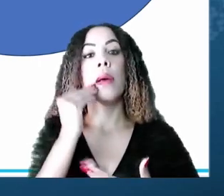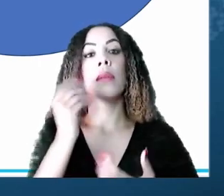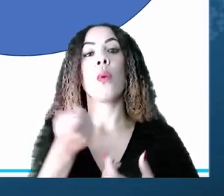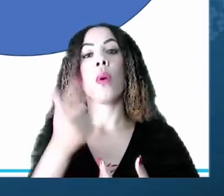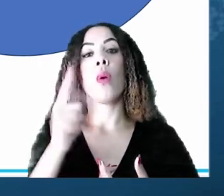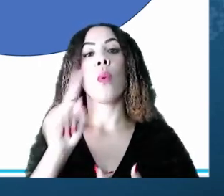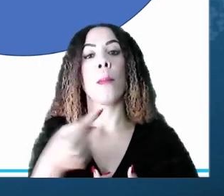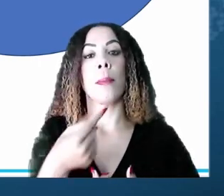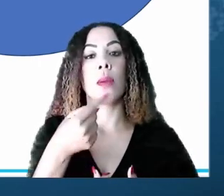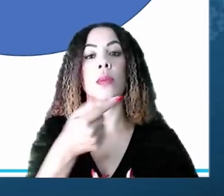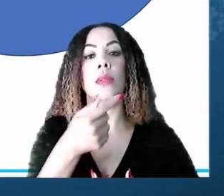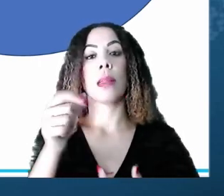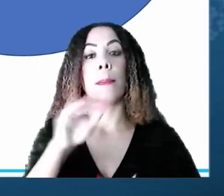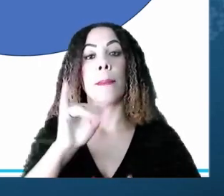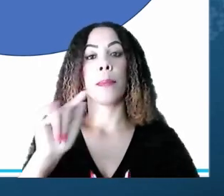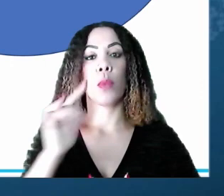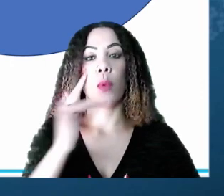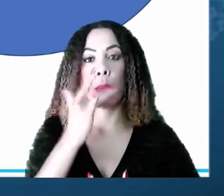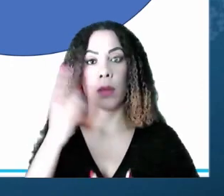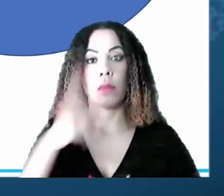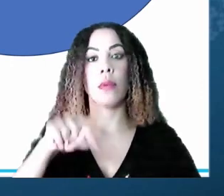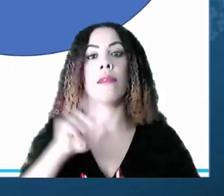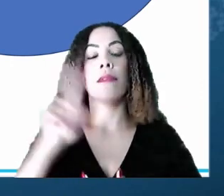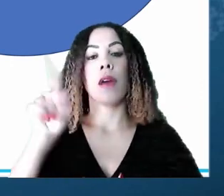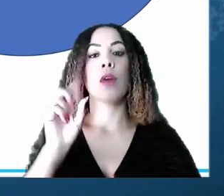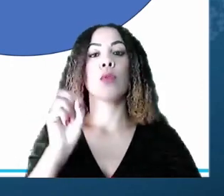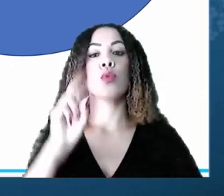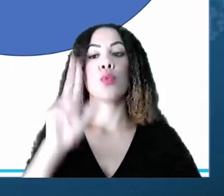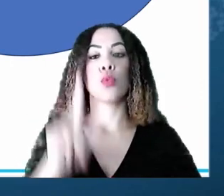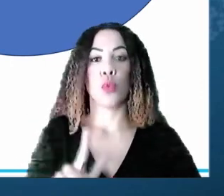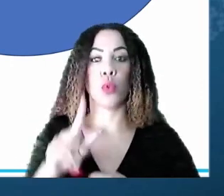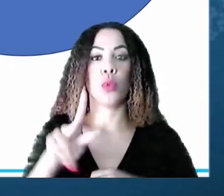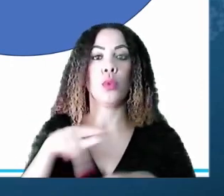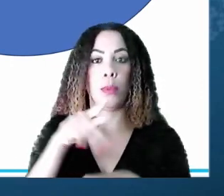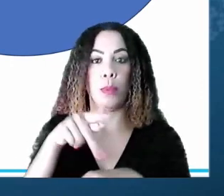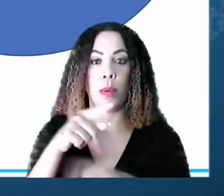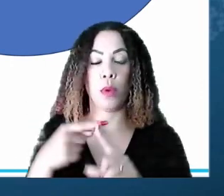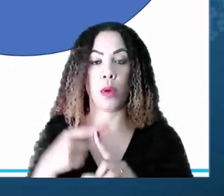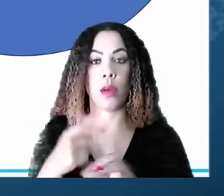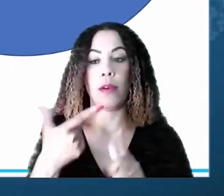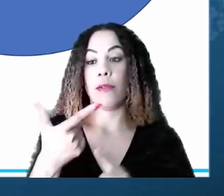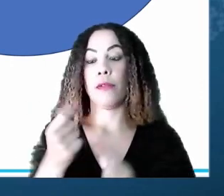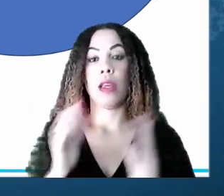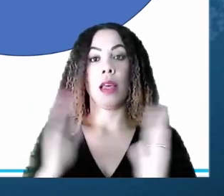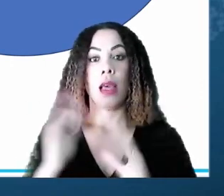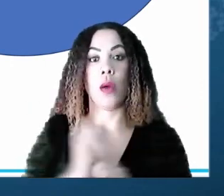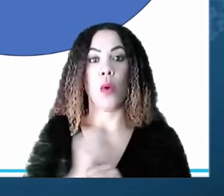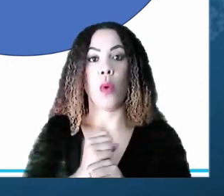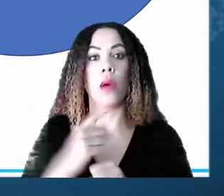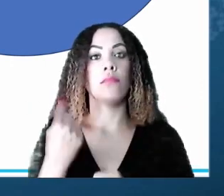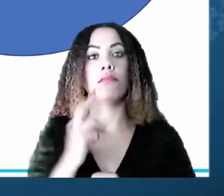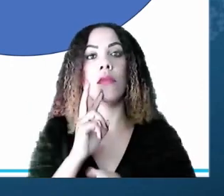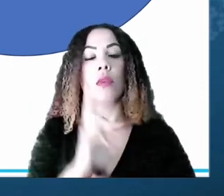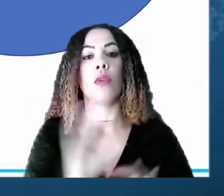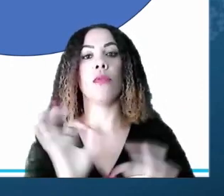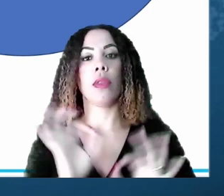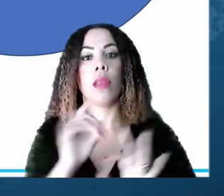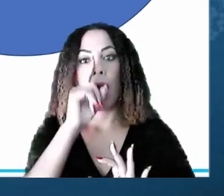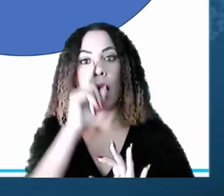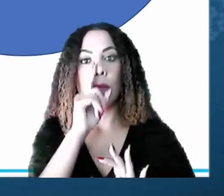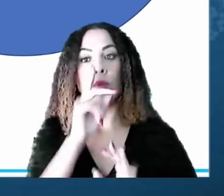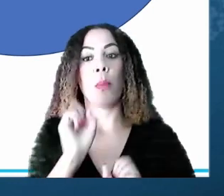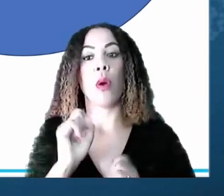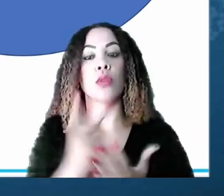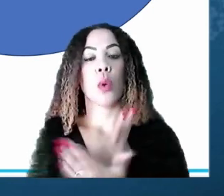vai para o sul do país, onde há 20 anos você não via o mapa de risco apontando dengue